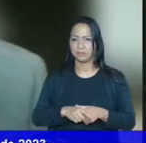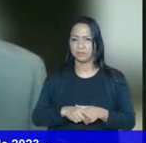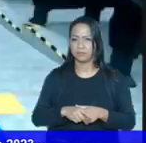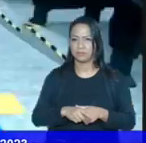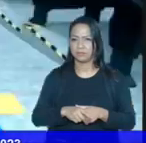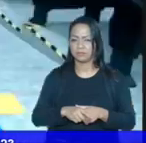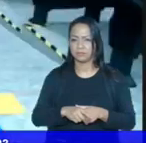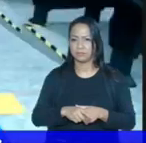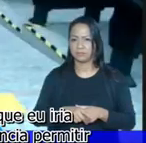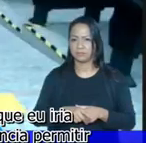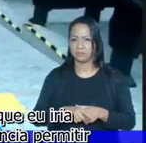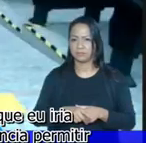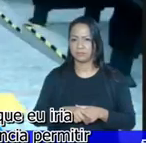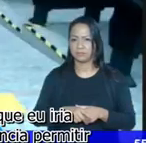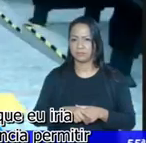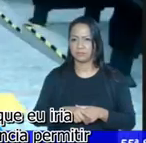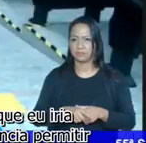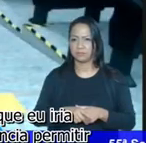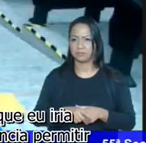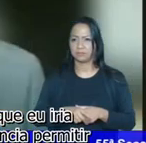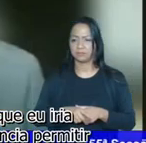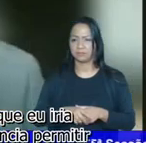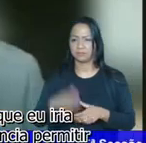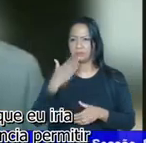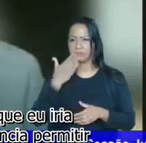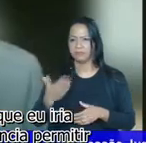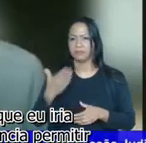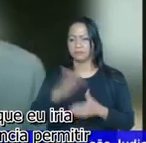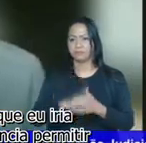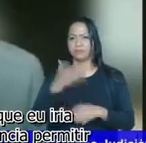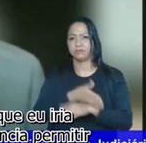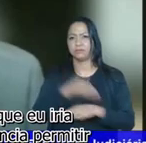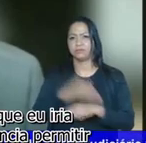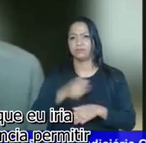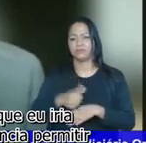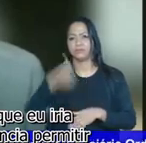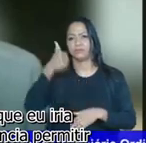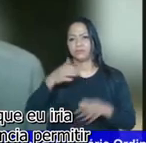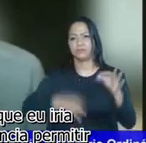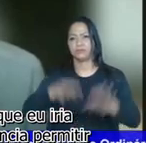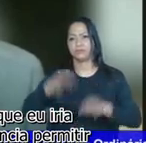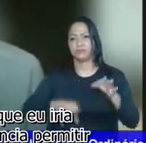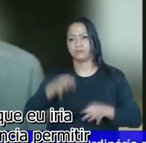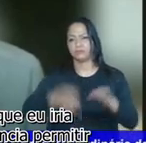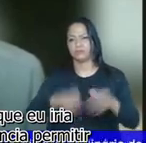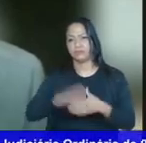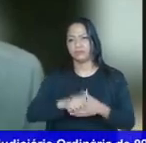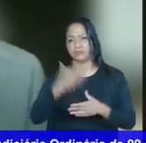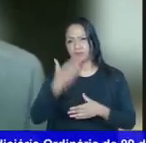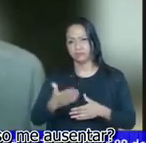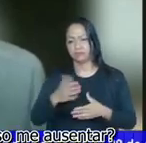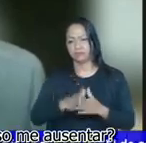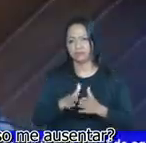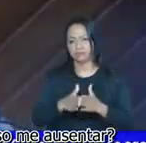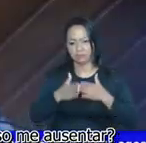Na tela, o juiz Com a sua Orlando permissão, Vasconcelos. gostaria de me ausentar, uma vez que eu iria participar somente do primeiro julgamento. Se Vossa Excelência me permitir.